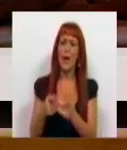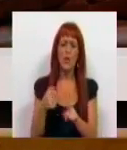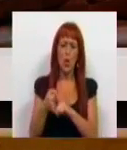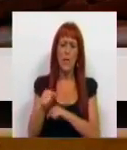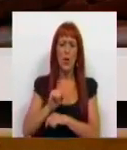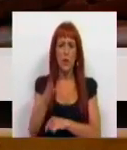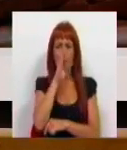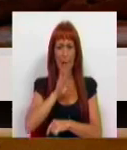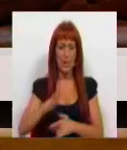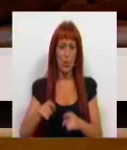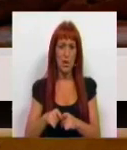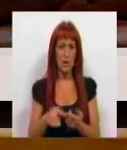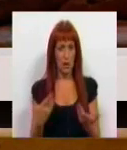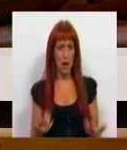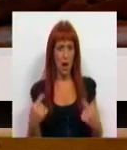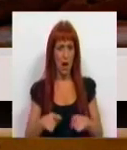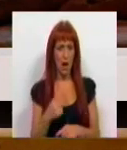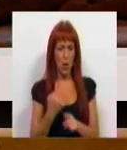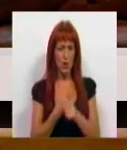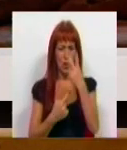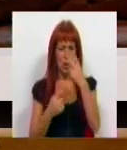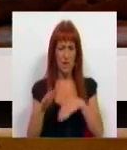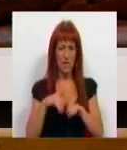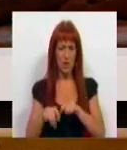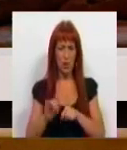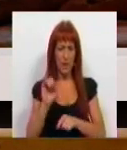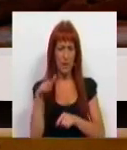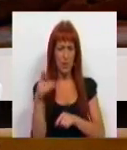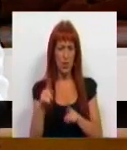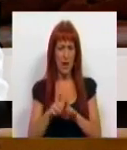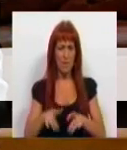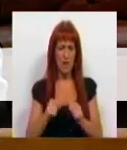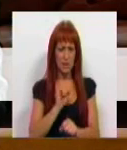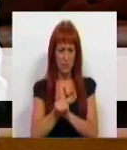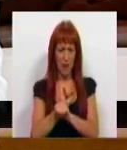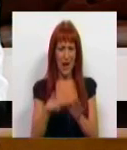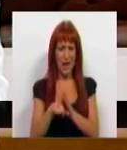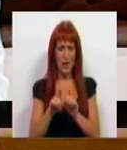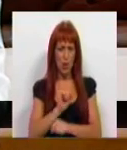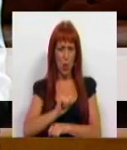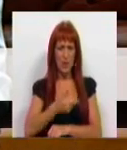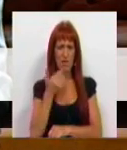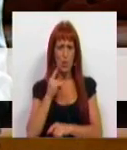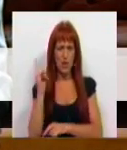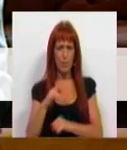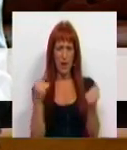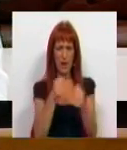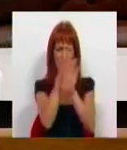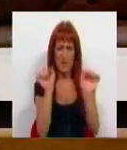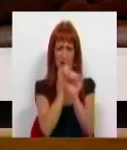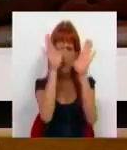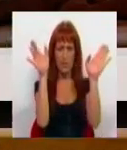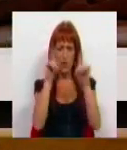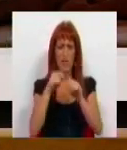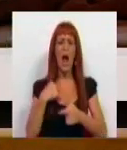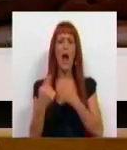combater estas práticas. E há para já duas coisas a fazer. Em primeiro lugar, é preciso blindar a lei contra o abuso e impor a transparência. É nesse